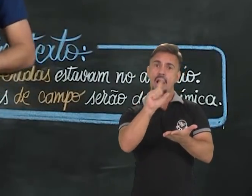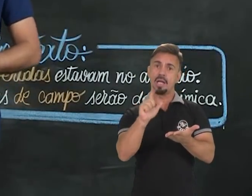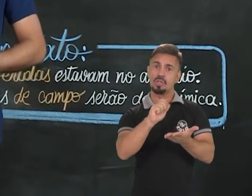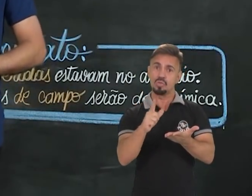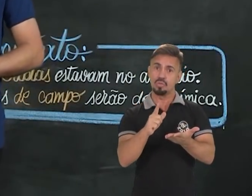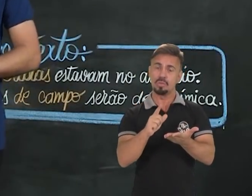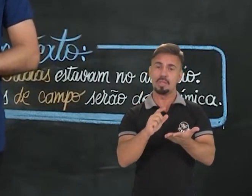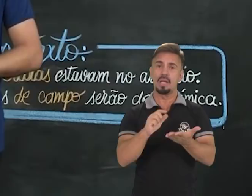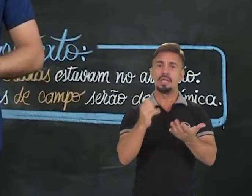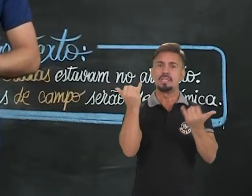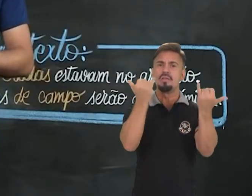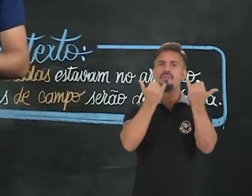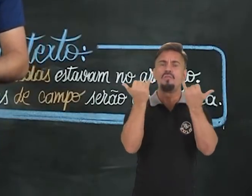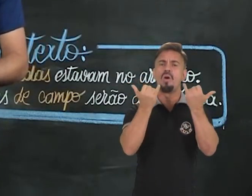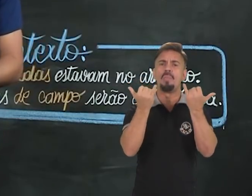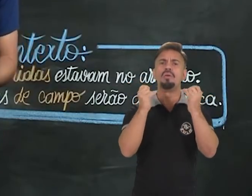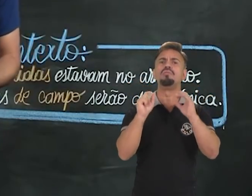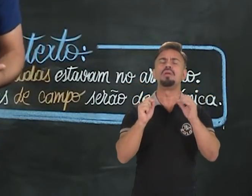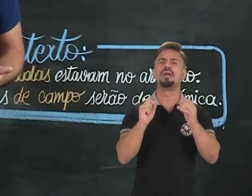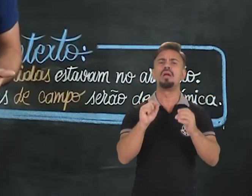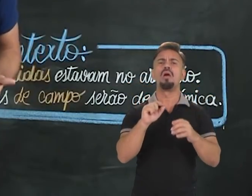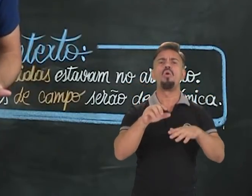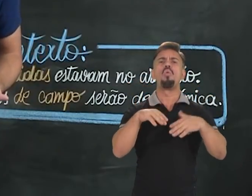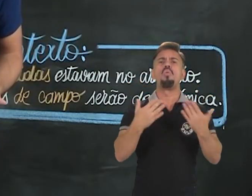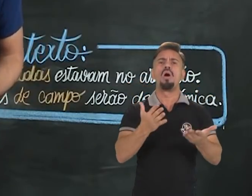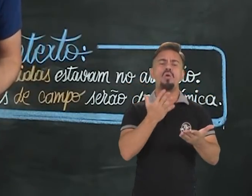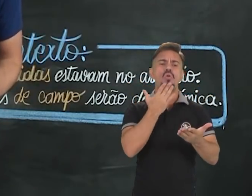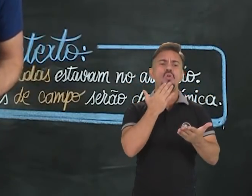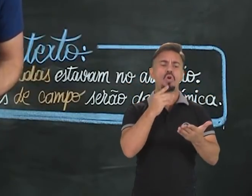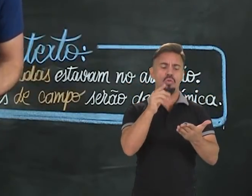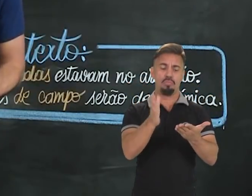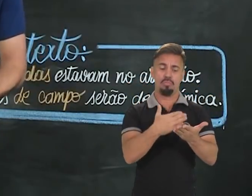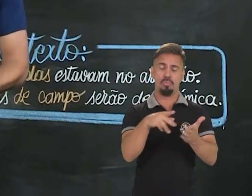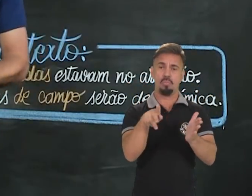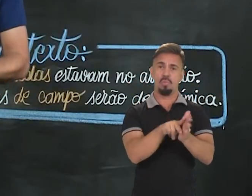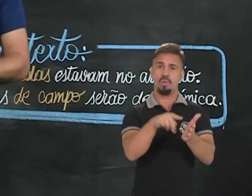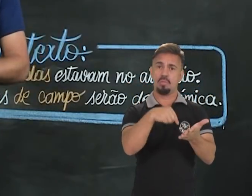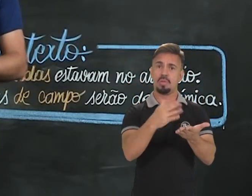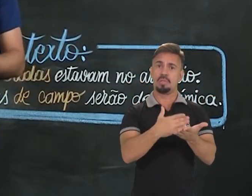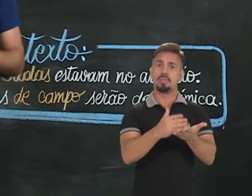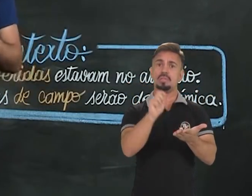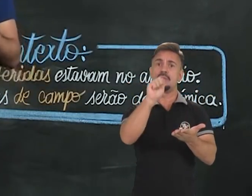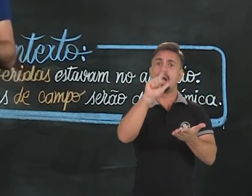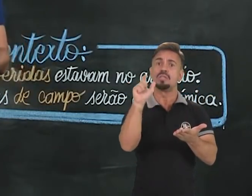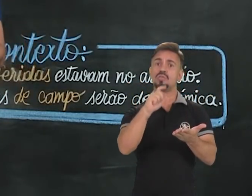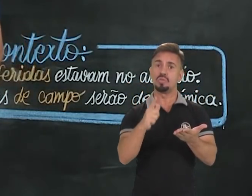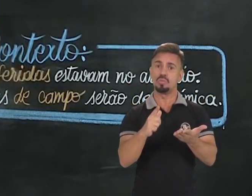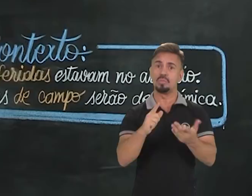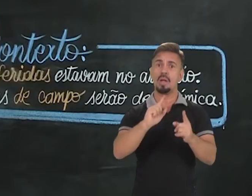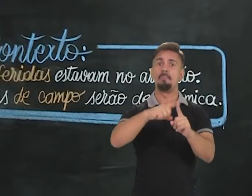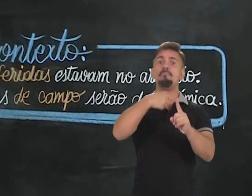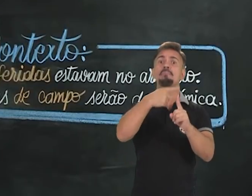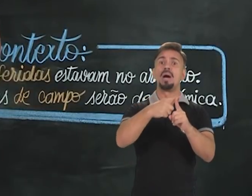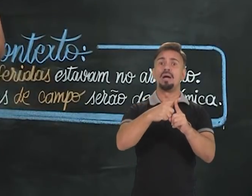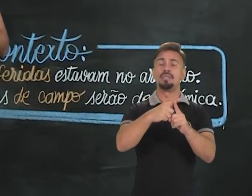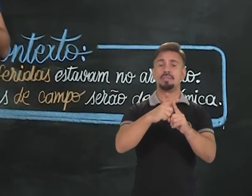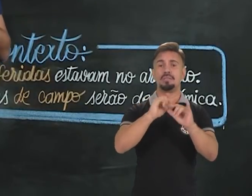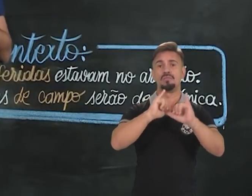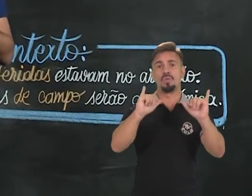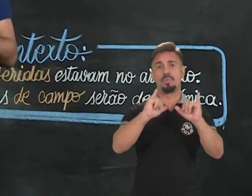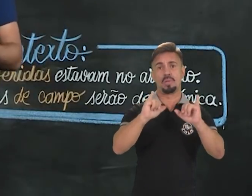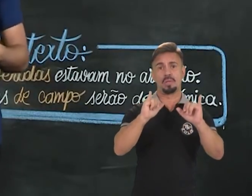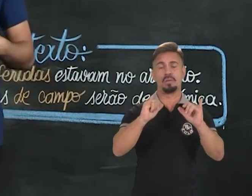essa informação azul, a informação sobre a cor que caracteriza esse substantivo, é uma informação a mais, é um